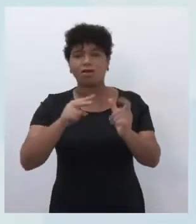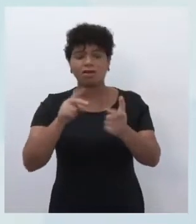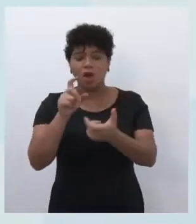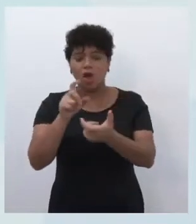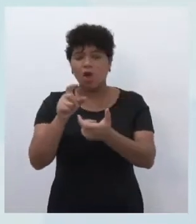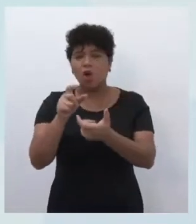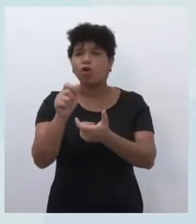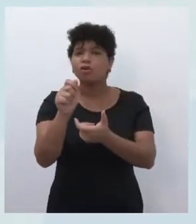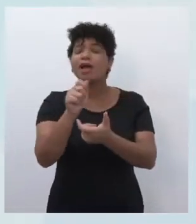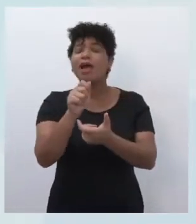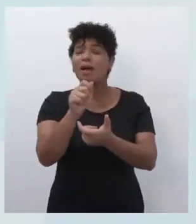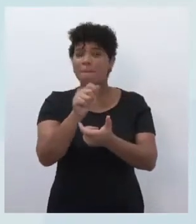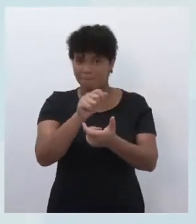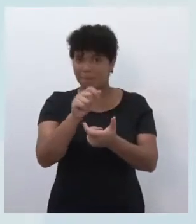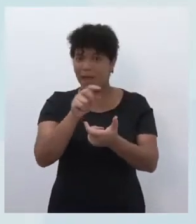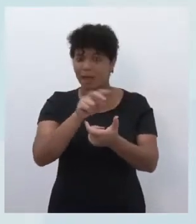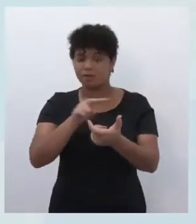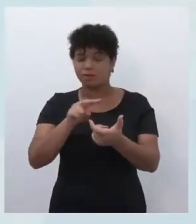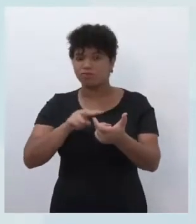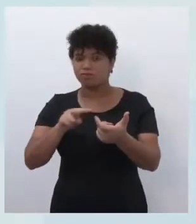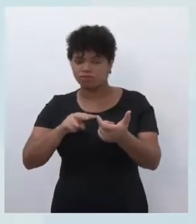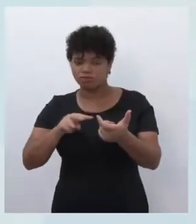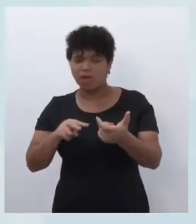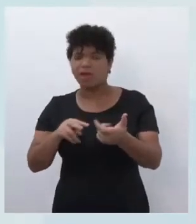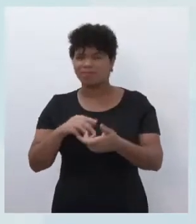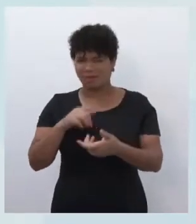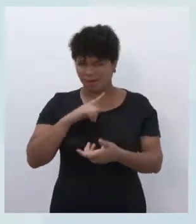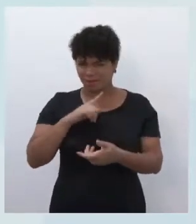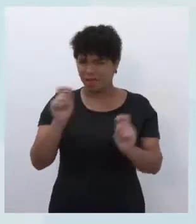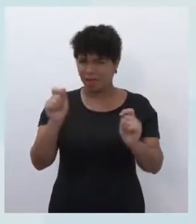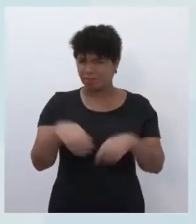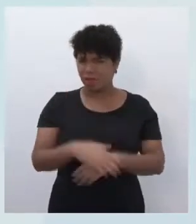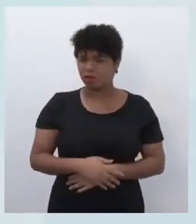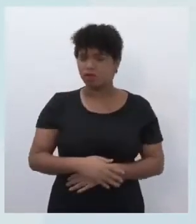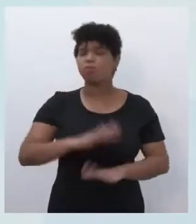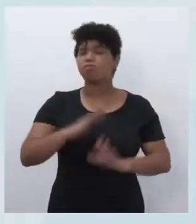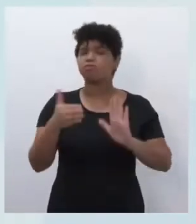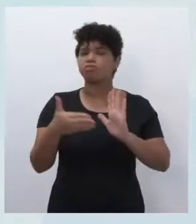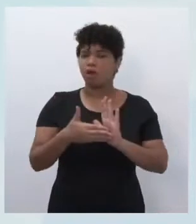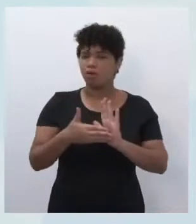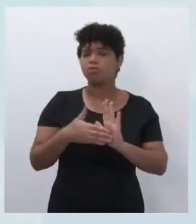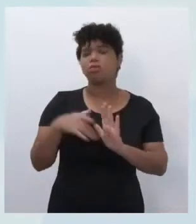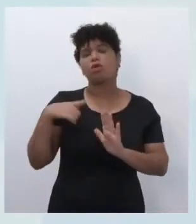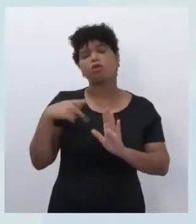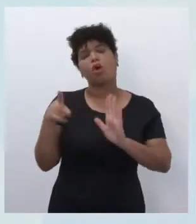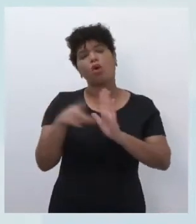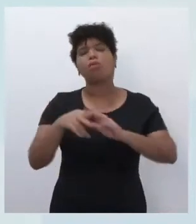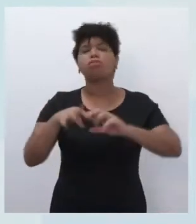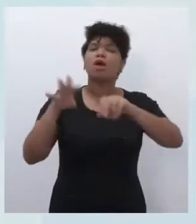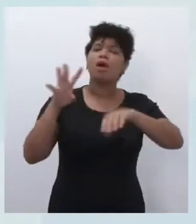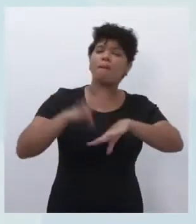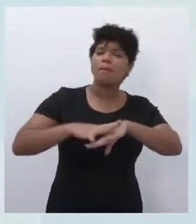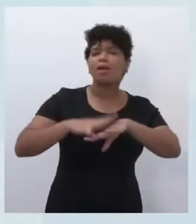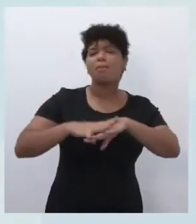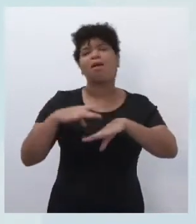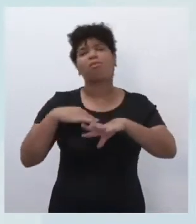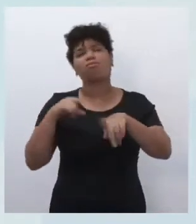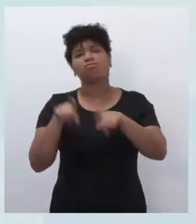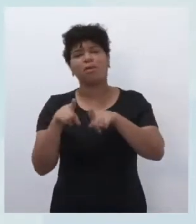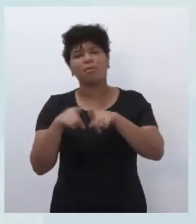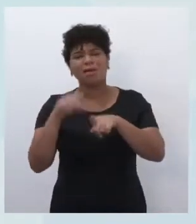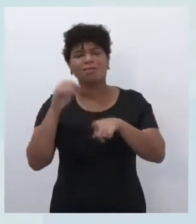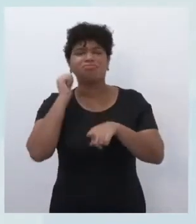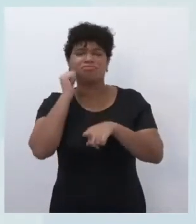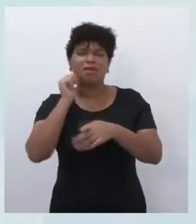diário. E isso inclui o letramento em sua totalidade, letramento matemático, científico, assim como nos traz o